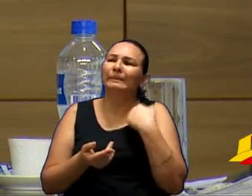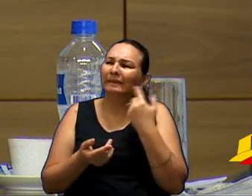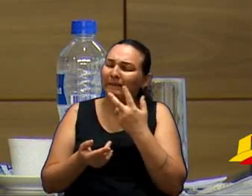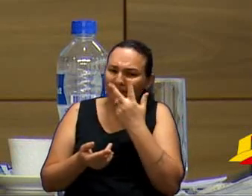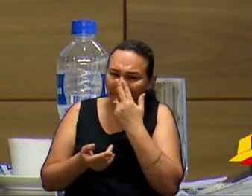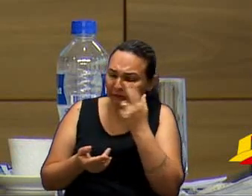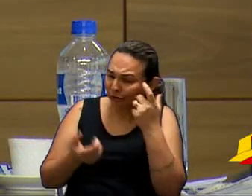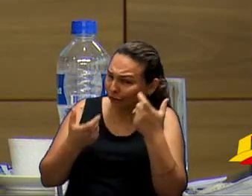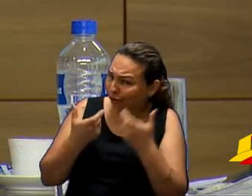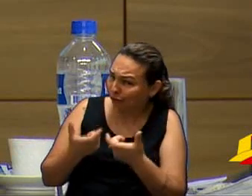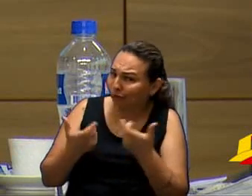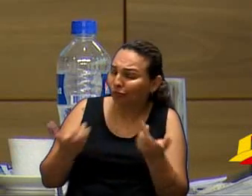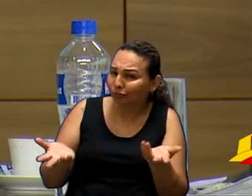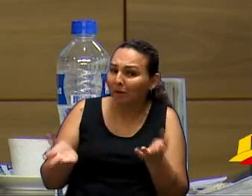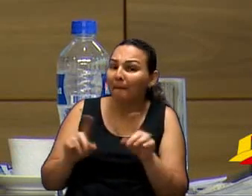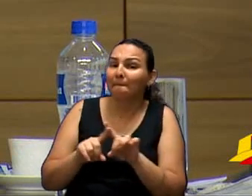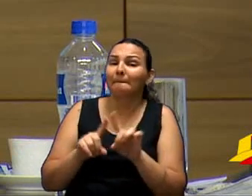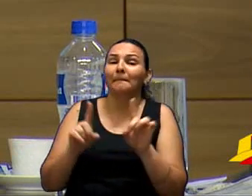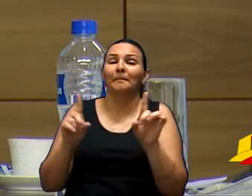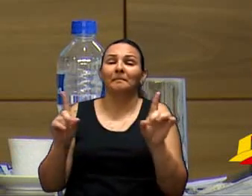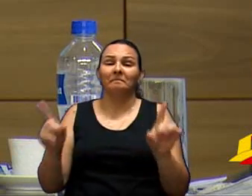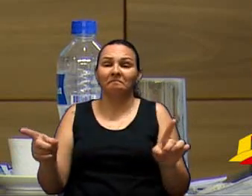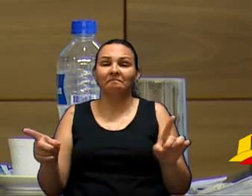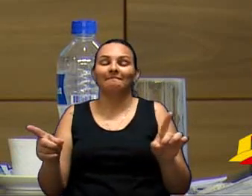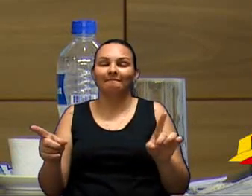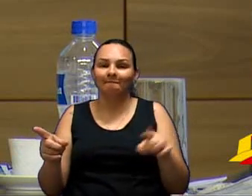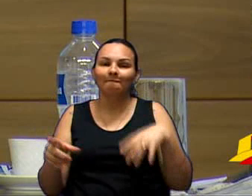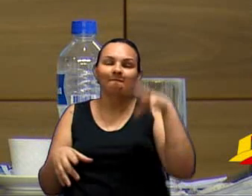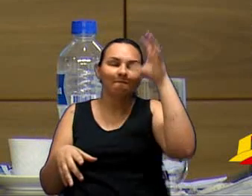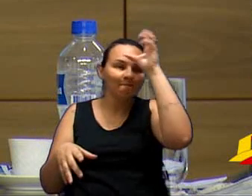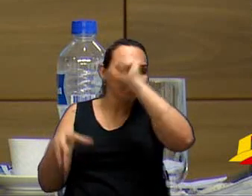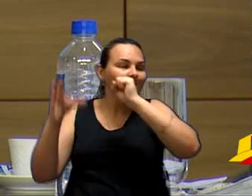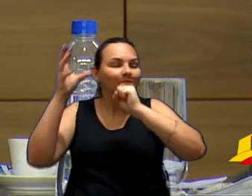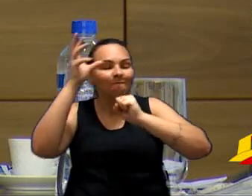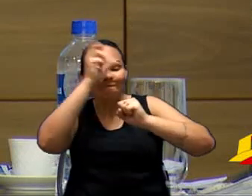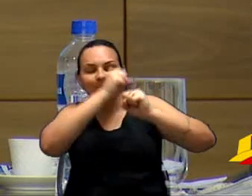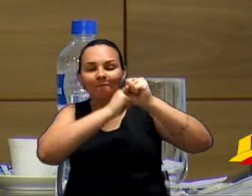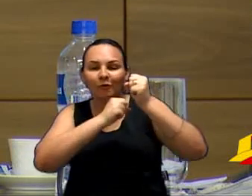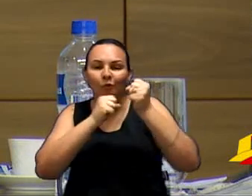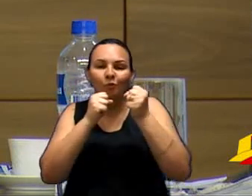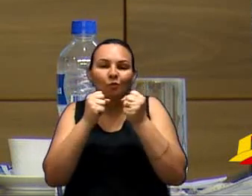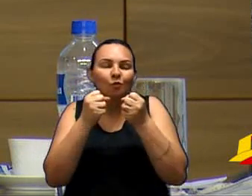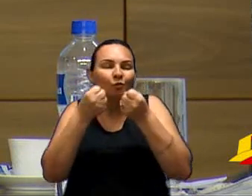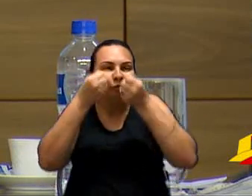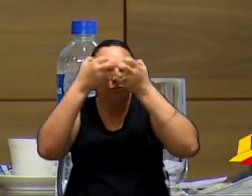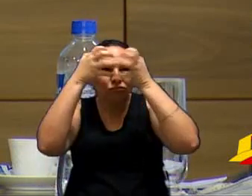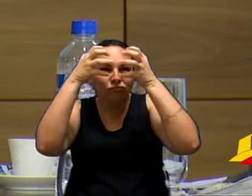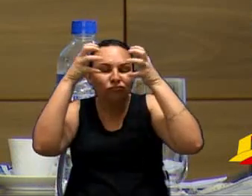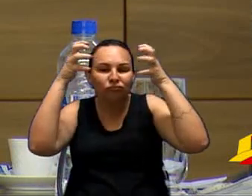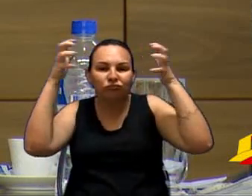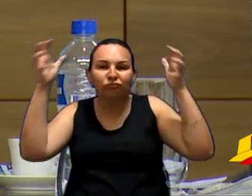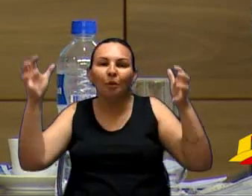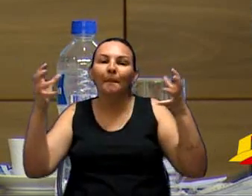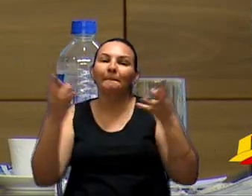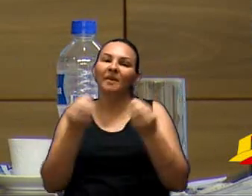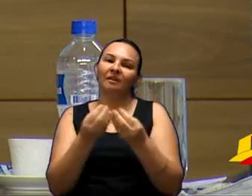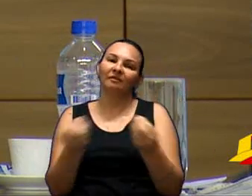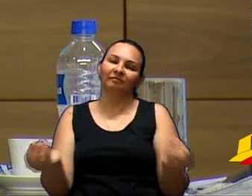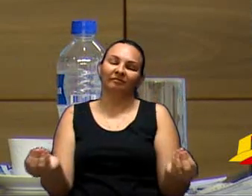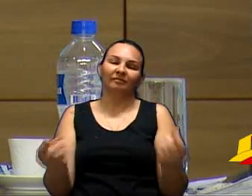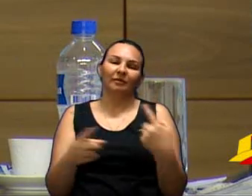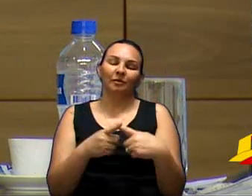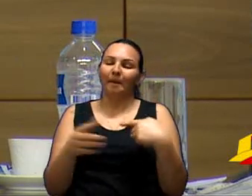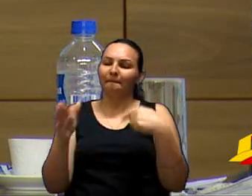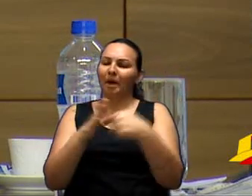de mas é nós temos aprendido muito com ele e com os questionamentos que ele faz